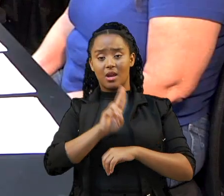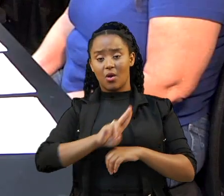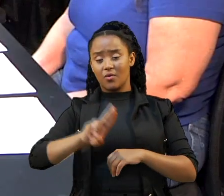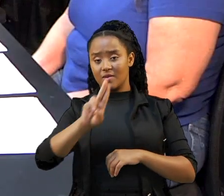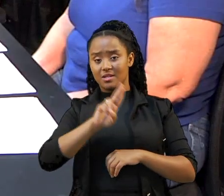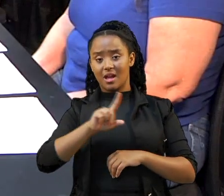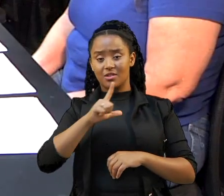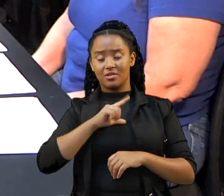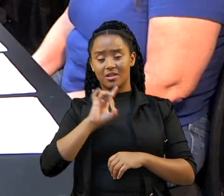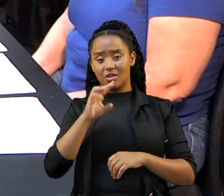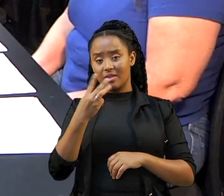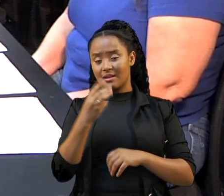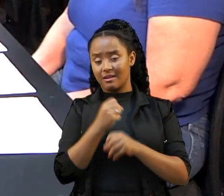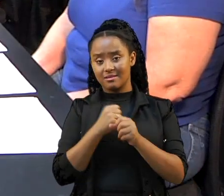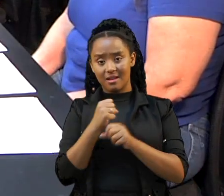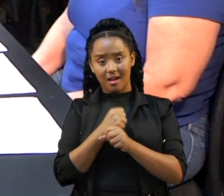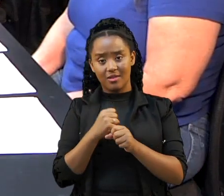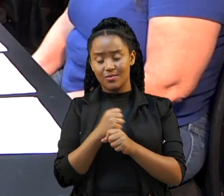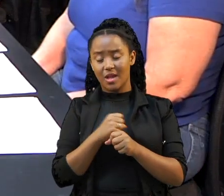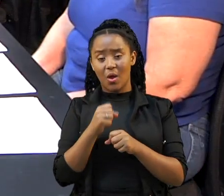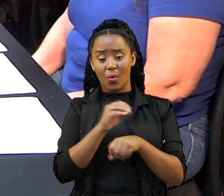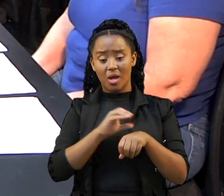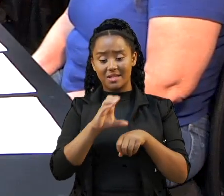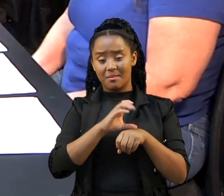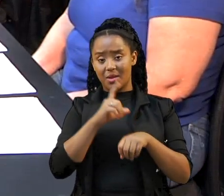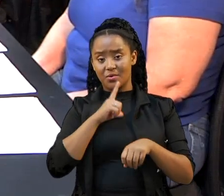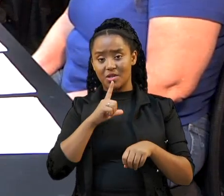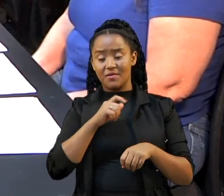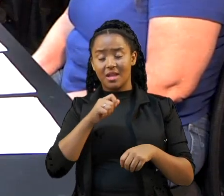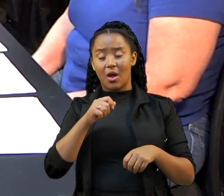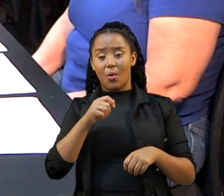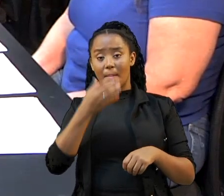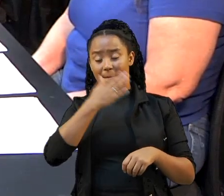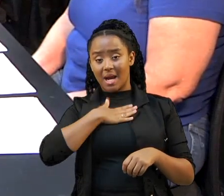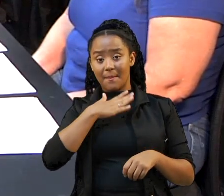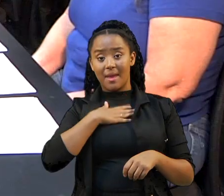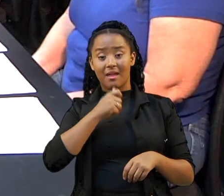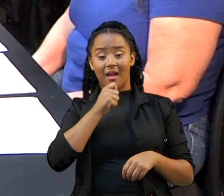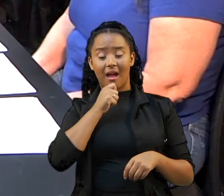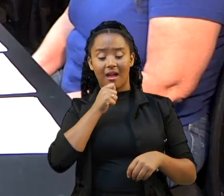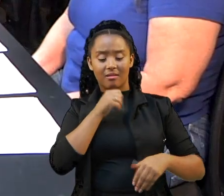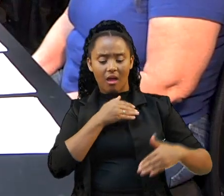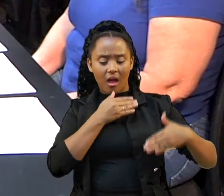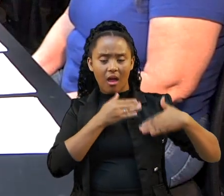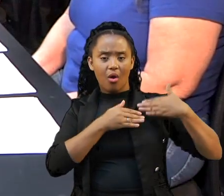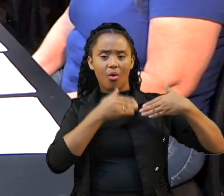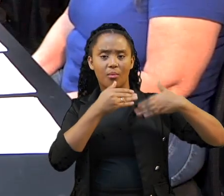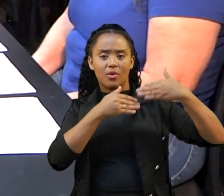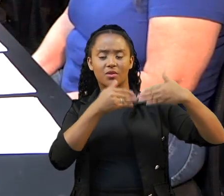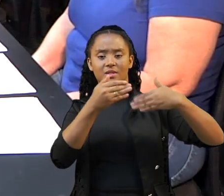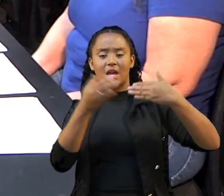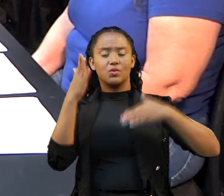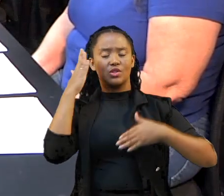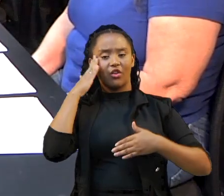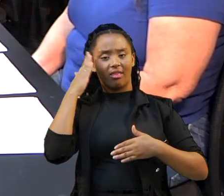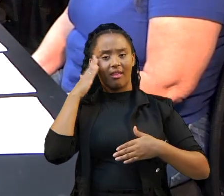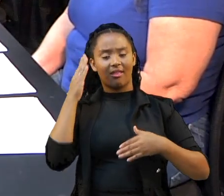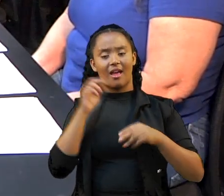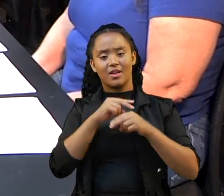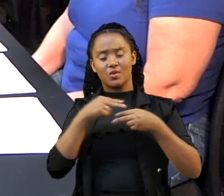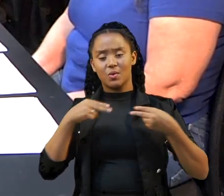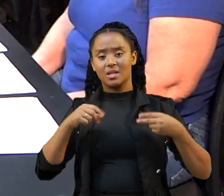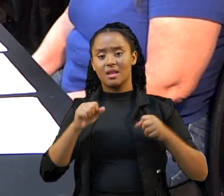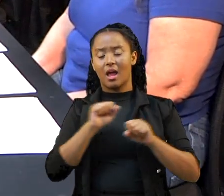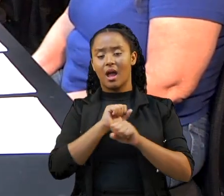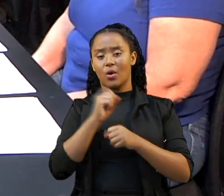eu entrei na universidade, tem só 2, 3 anos. E aí, para mim, ainda é um processo de retomada, de entendimento também,